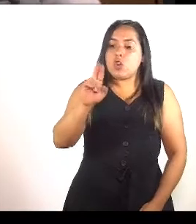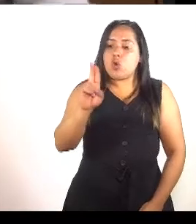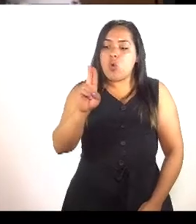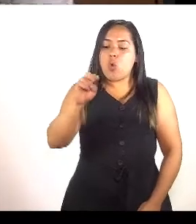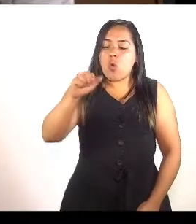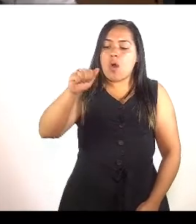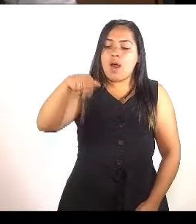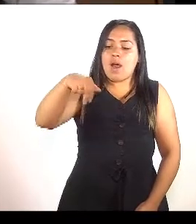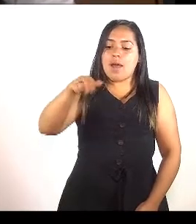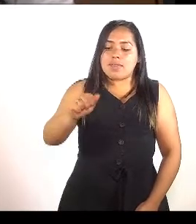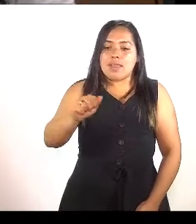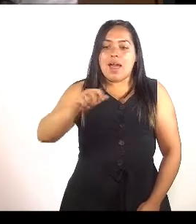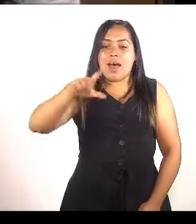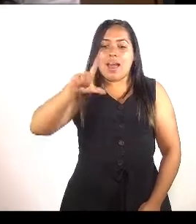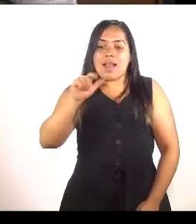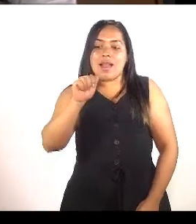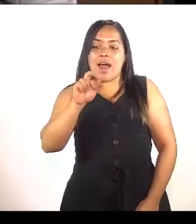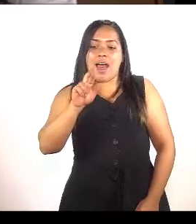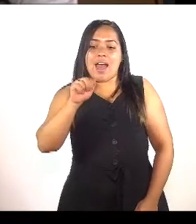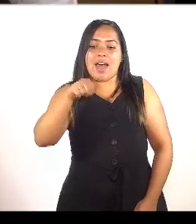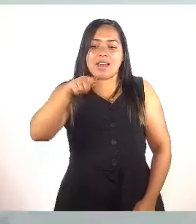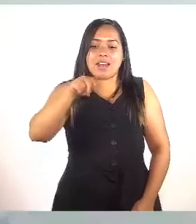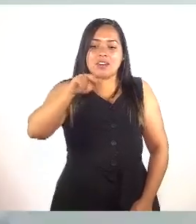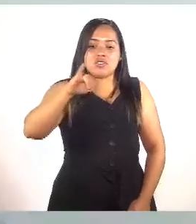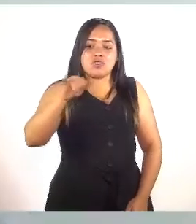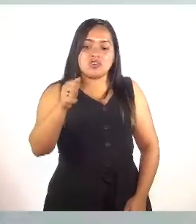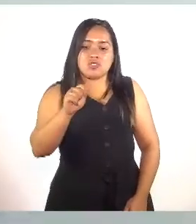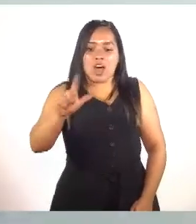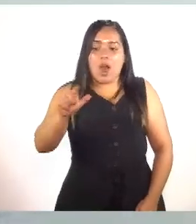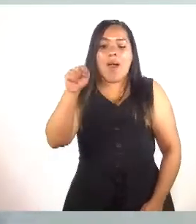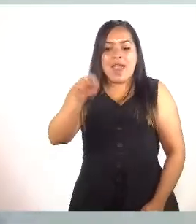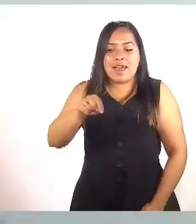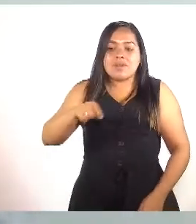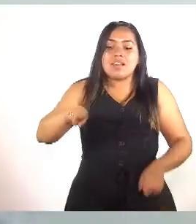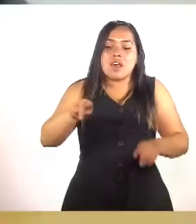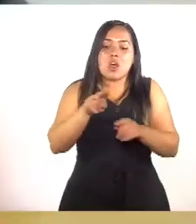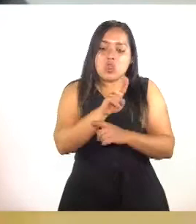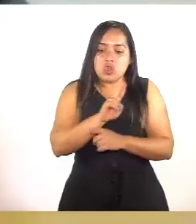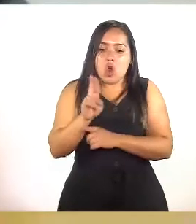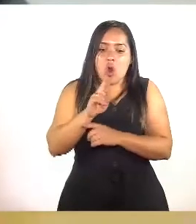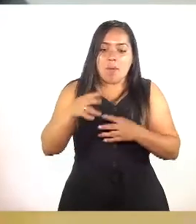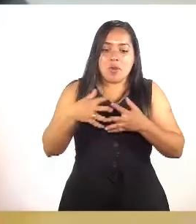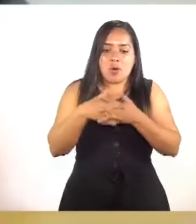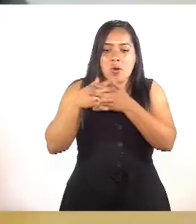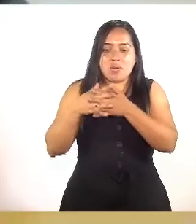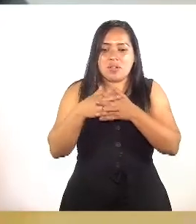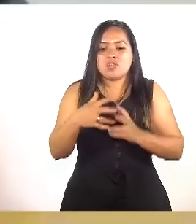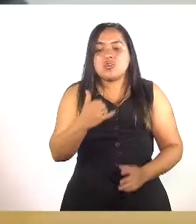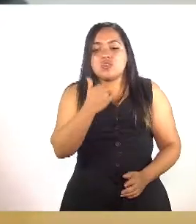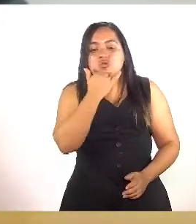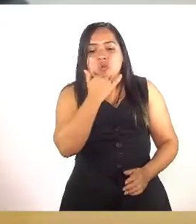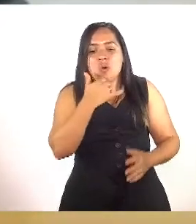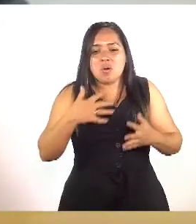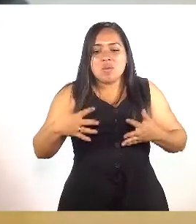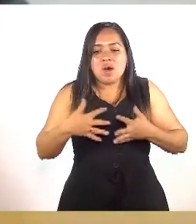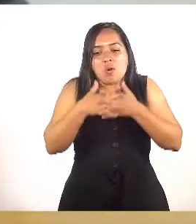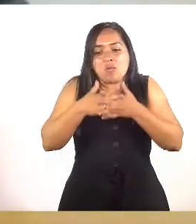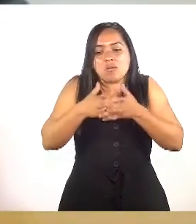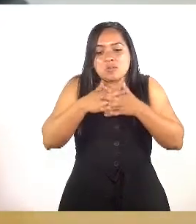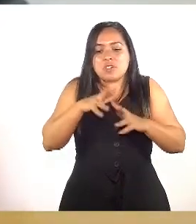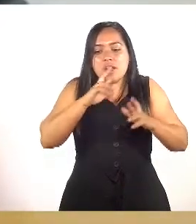era complicado. Eu agradeço ao senhor as respostas. Peço desculpa até, eu me confundi com a pergunta.